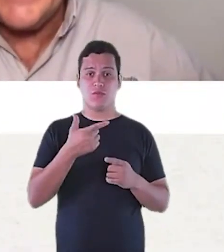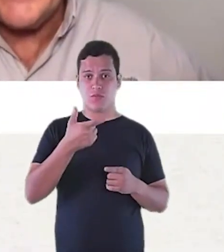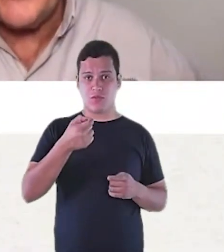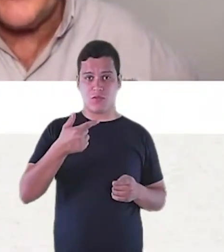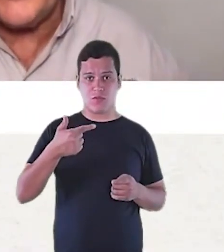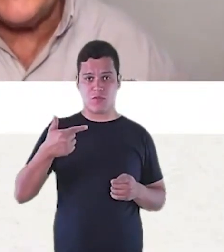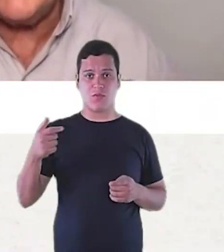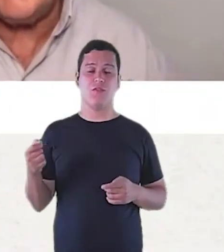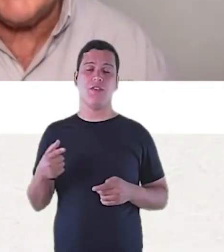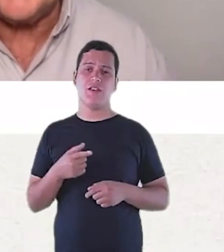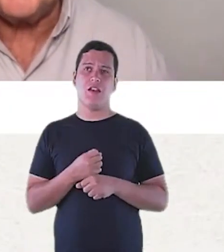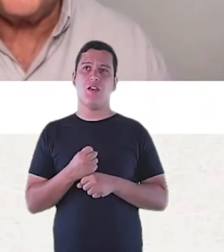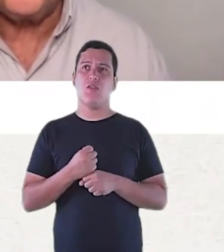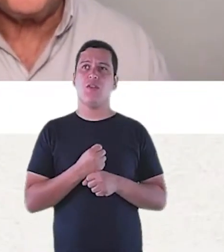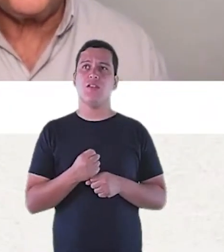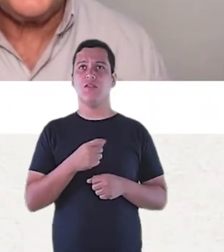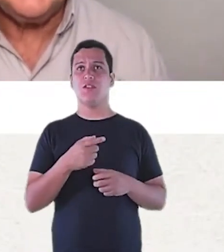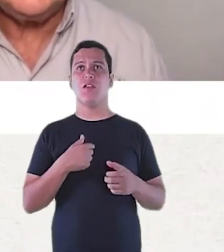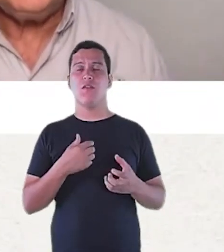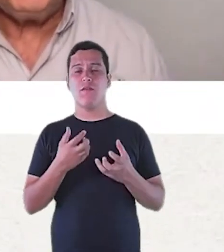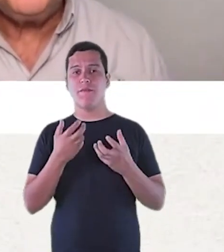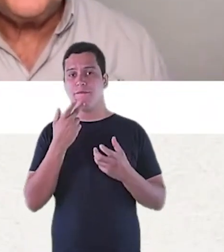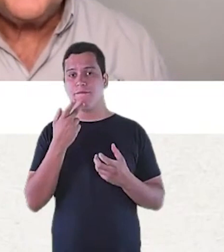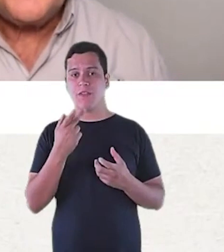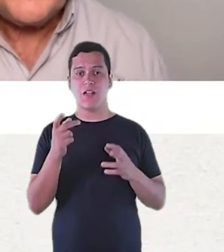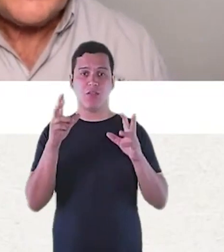momento levantar essa discussão ano que vem.